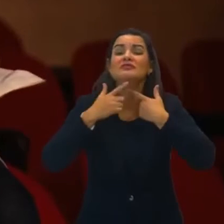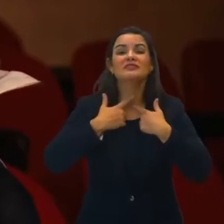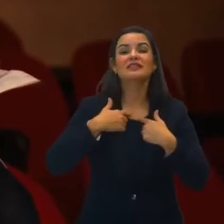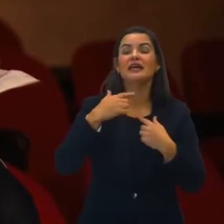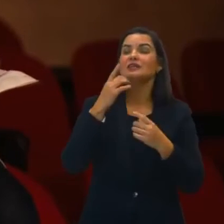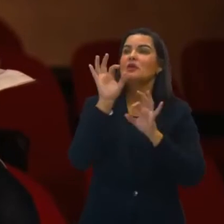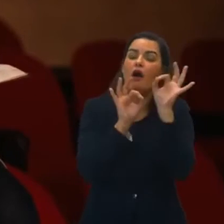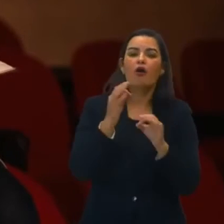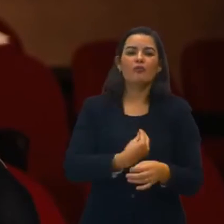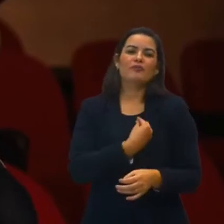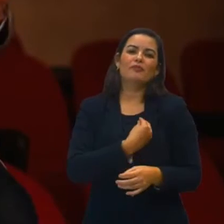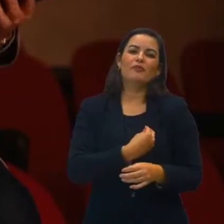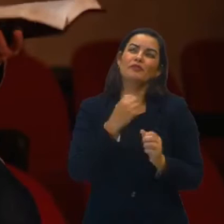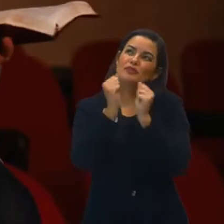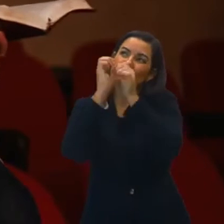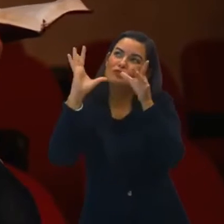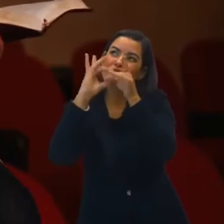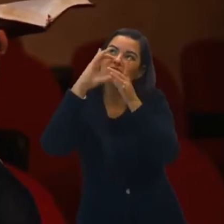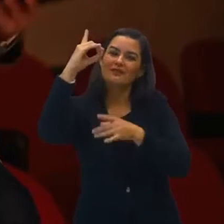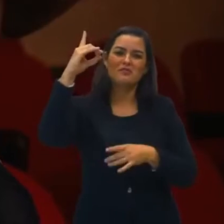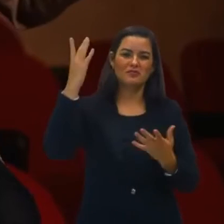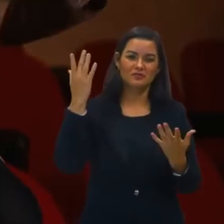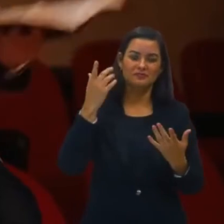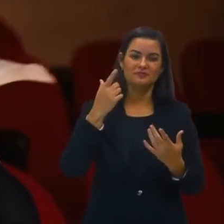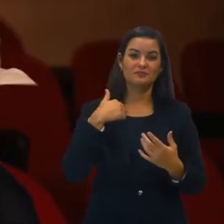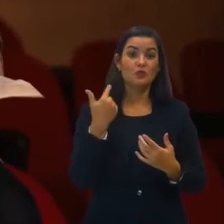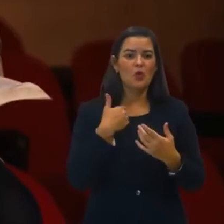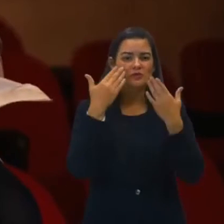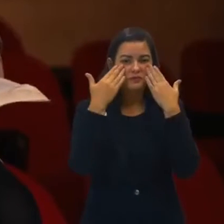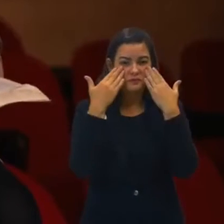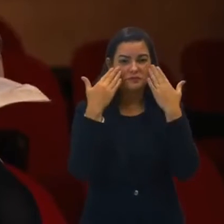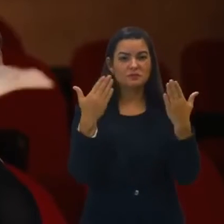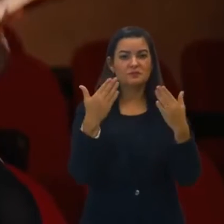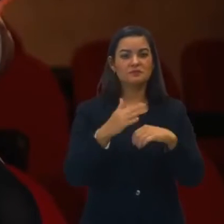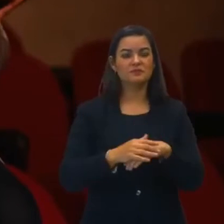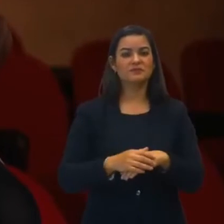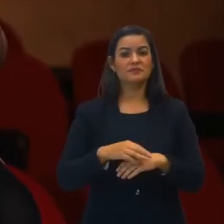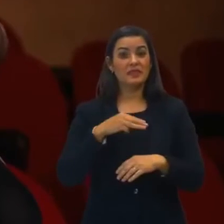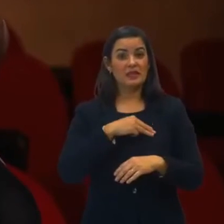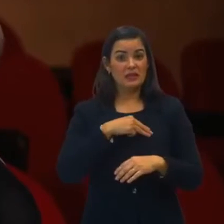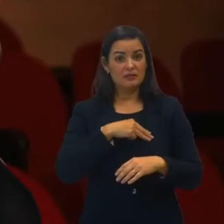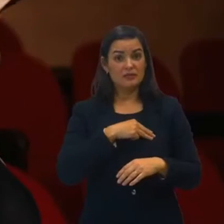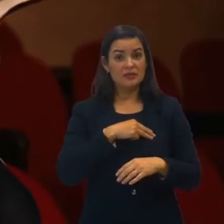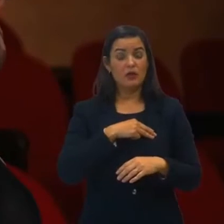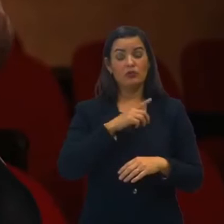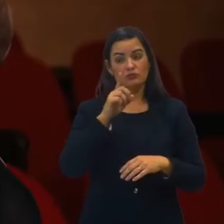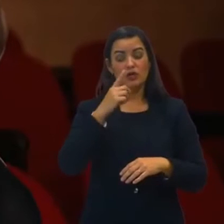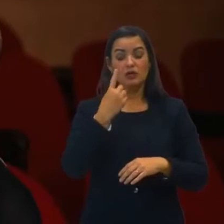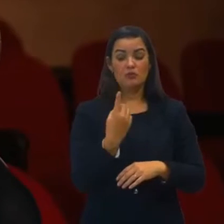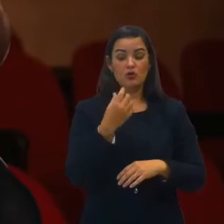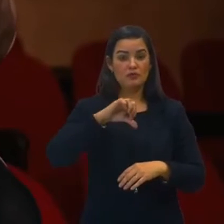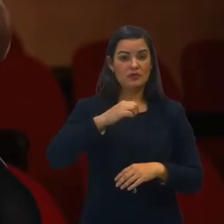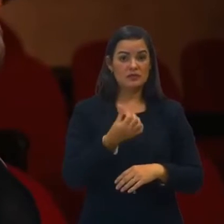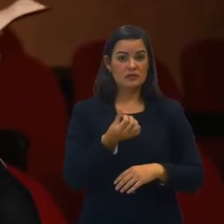com Deus. Testemunhamos isso na missão Quassis Abanto, quando em 1966